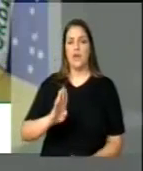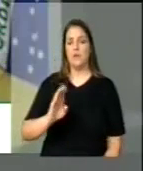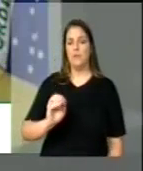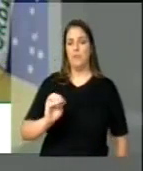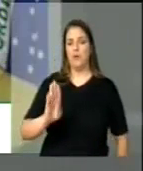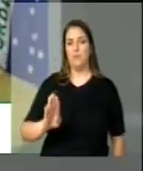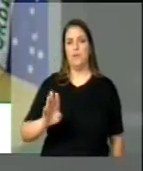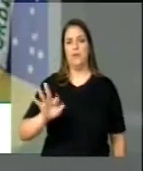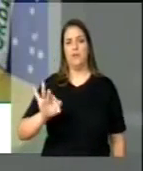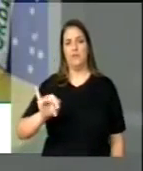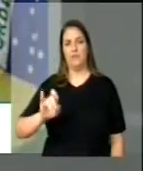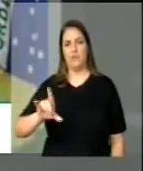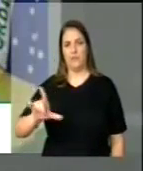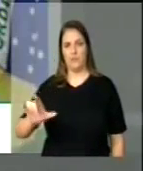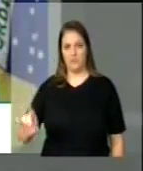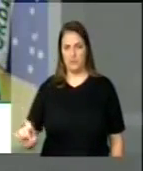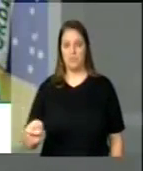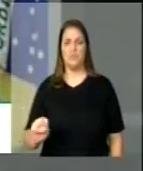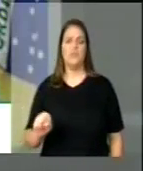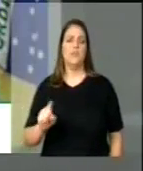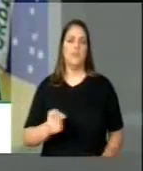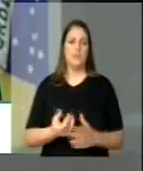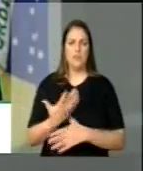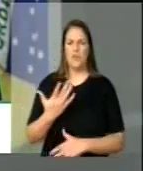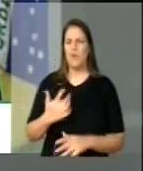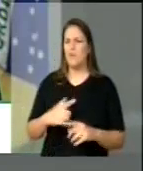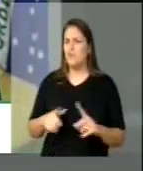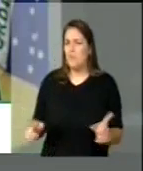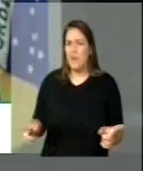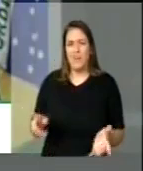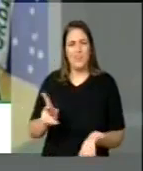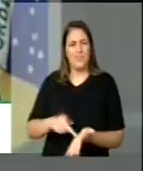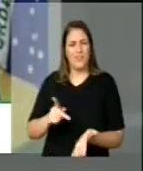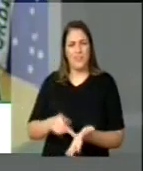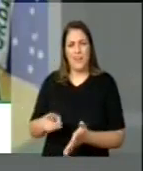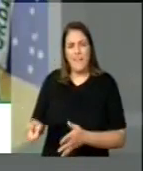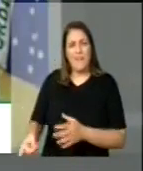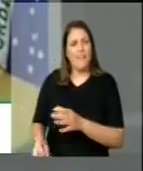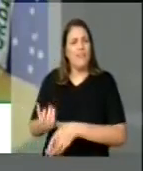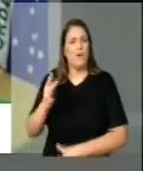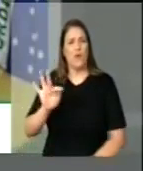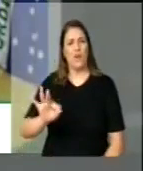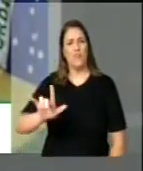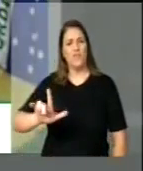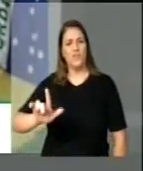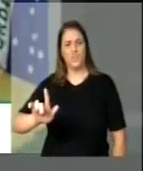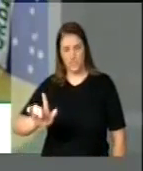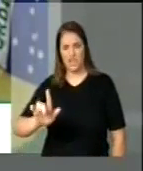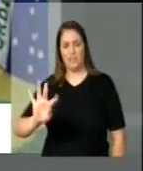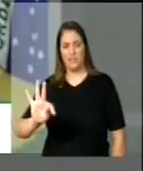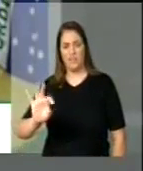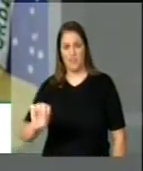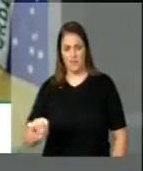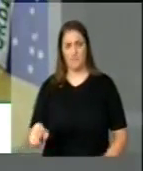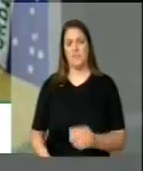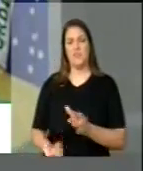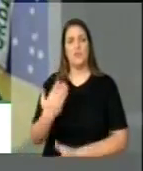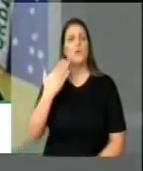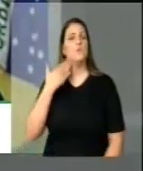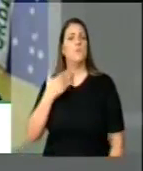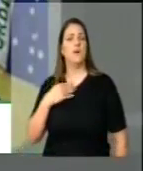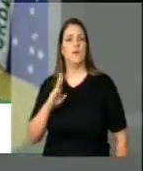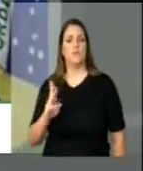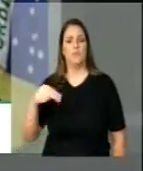liberalização da remessa de lucros ao exterior. Ora, quem criou o Fundo de Garantia, quem criou o BNDES, né,